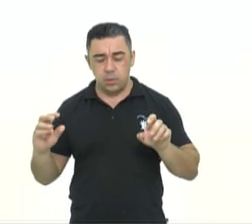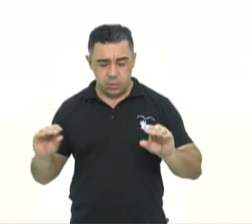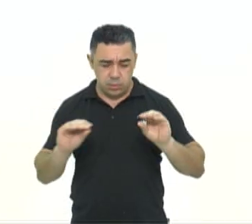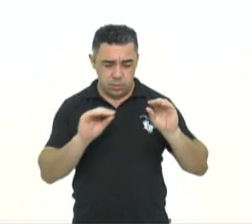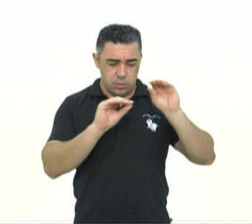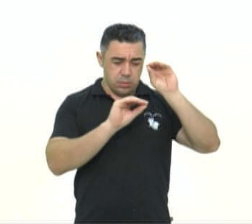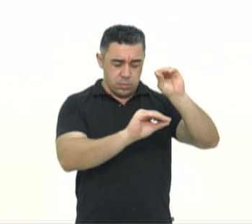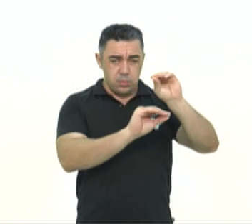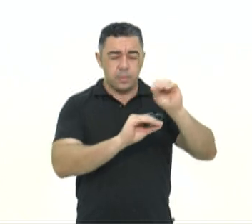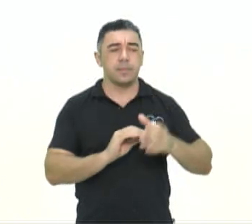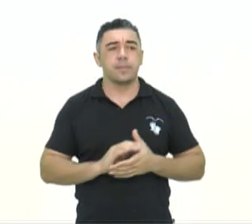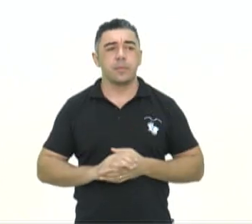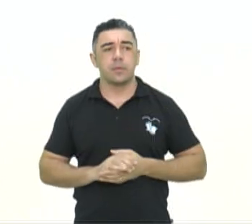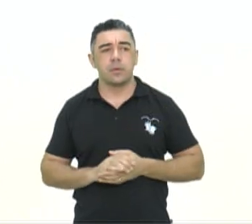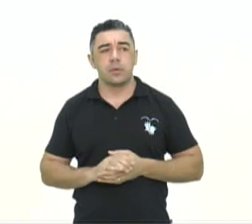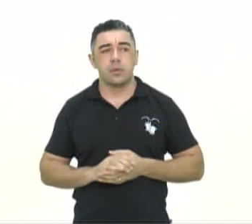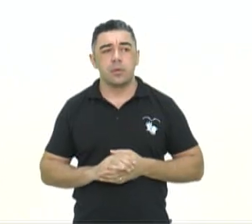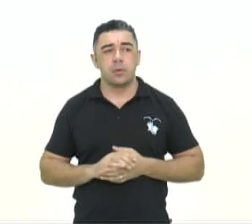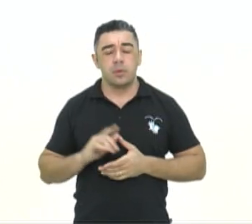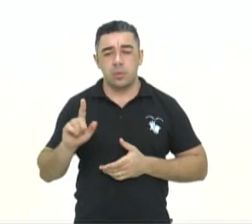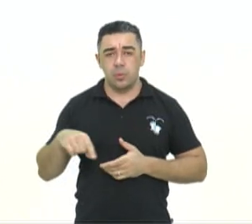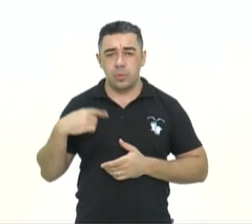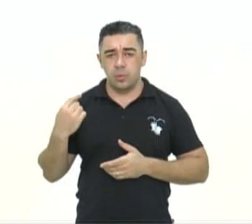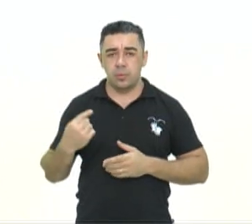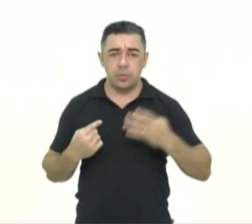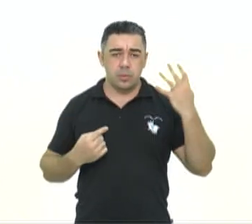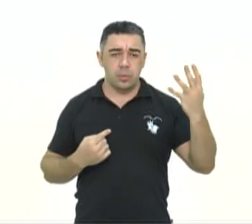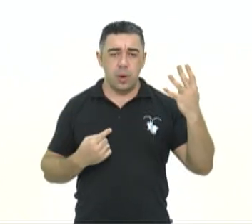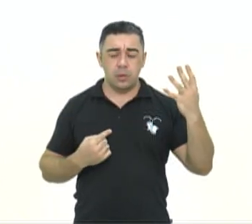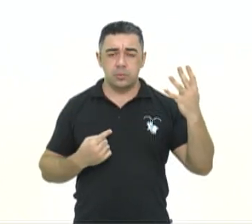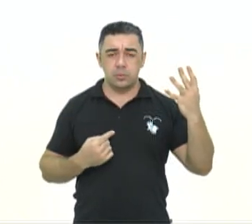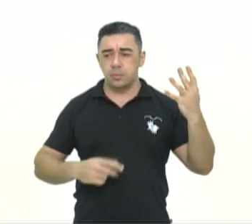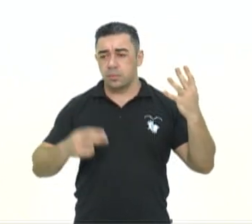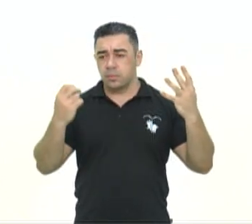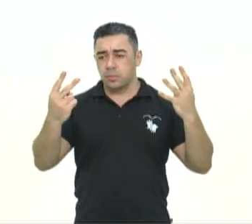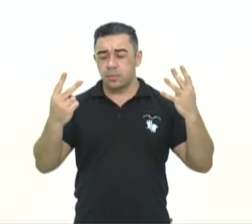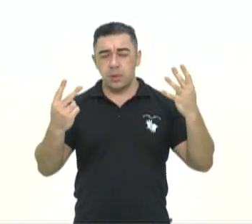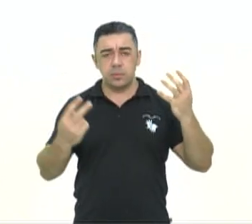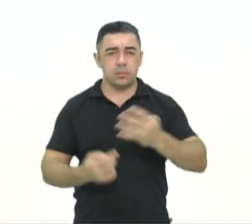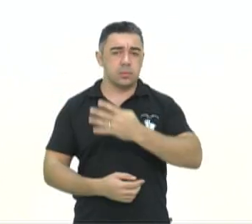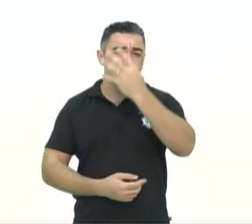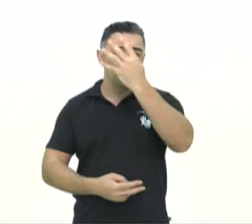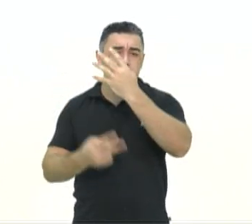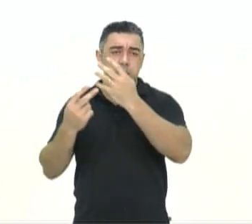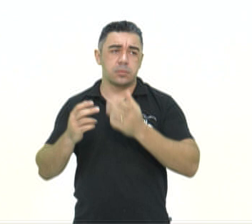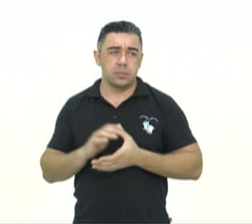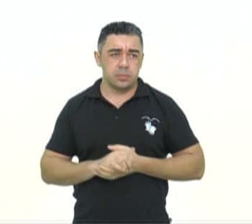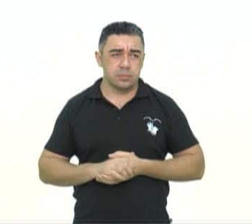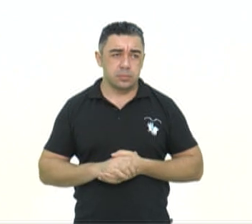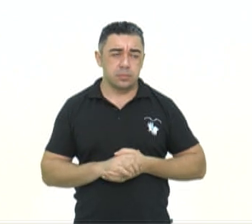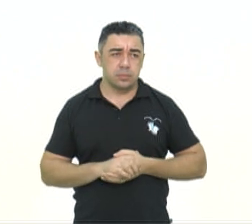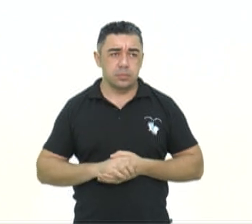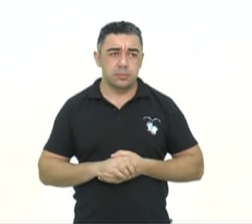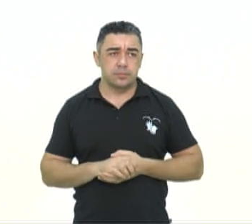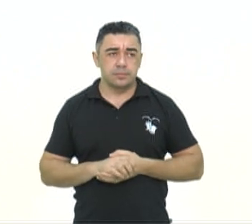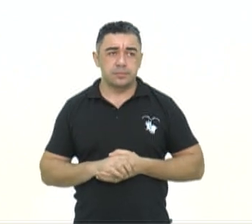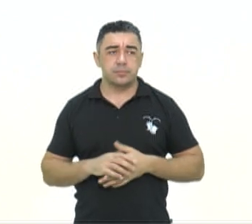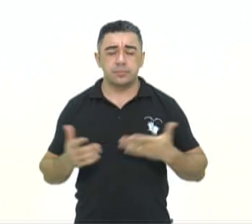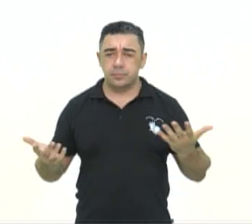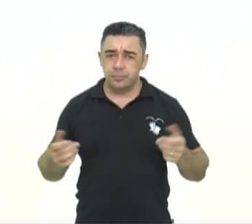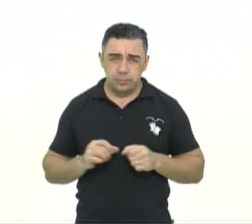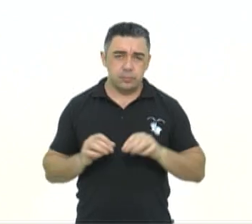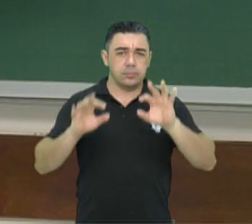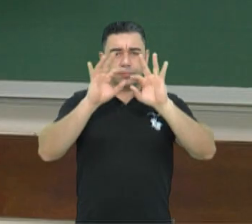outro polígono 1,5. Aí eu peguei um dos lados que vale 4 e outro que vale 2. Tá?